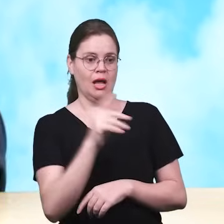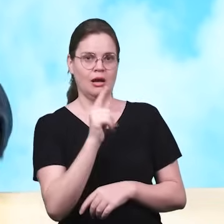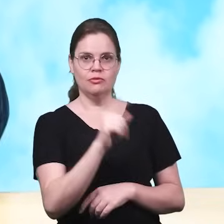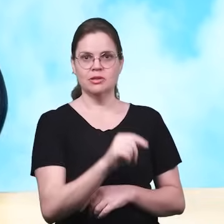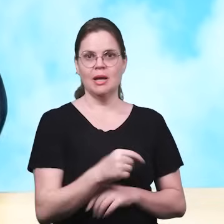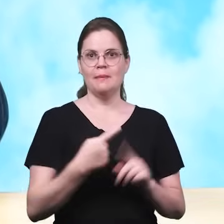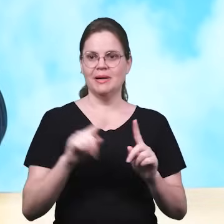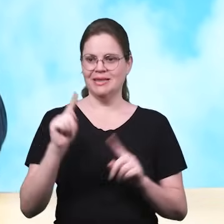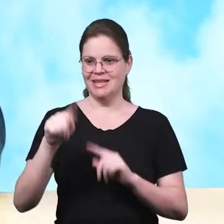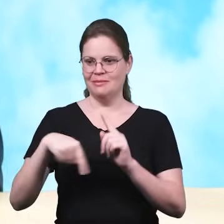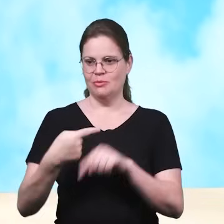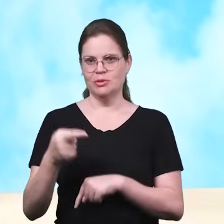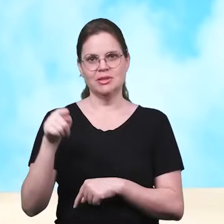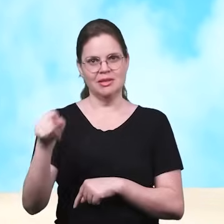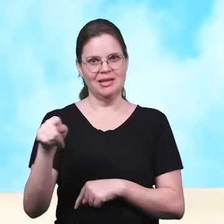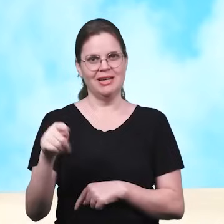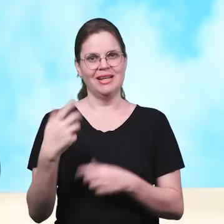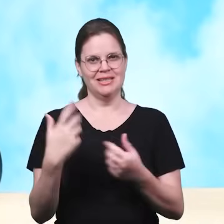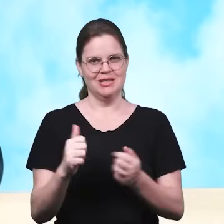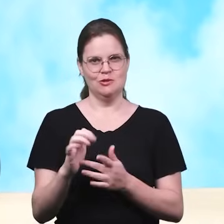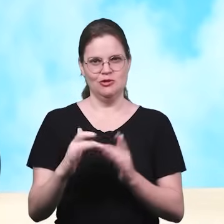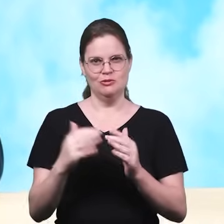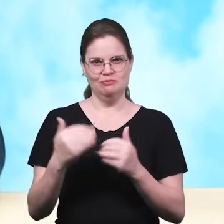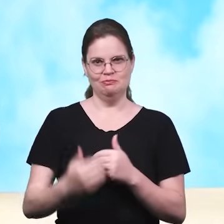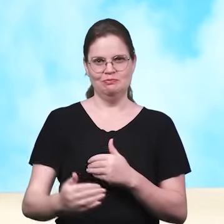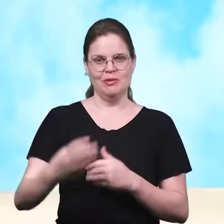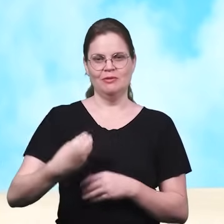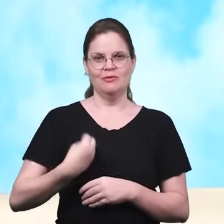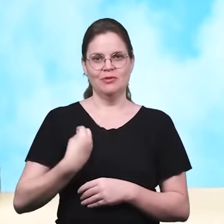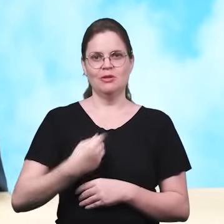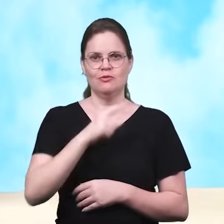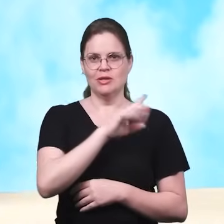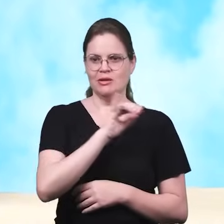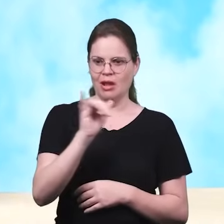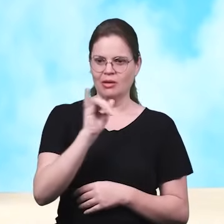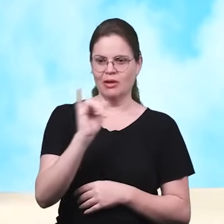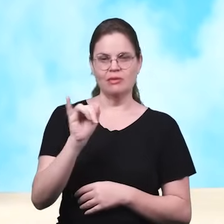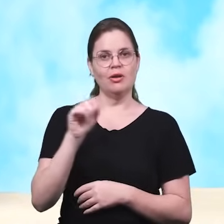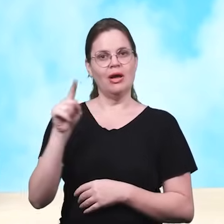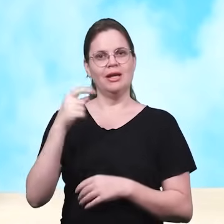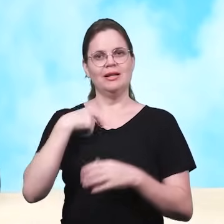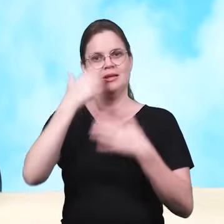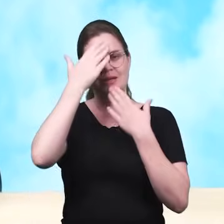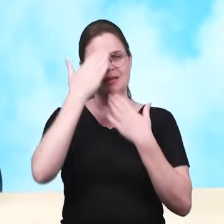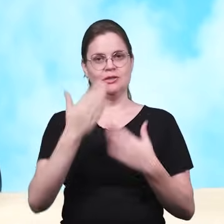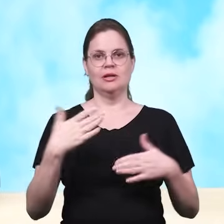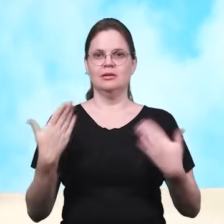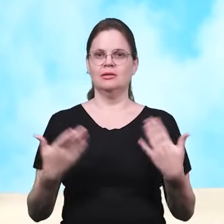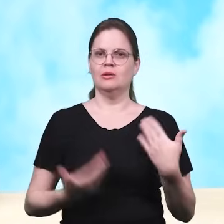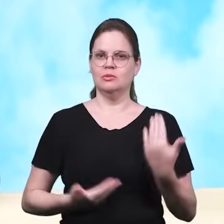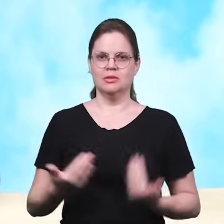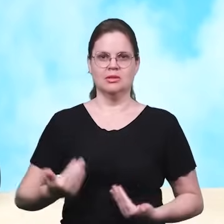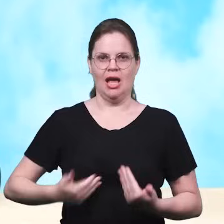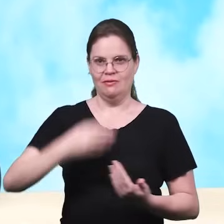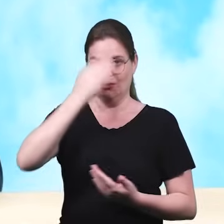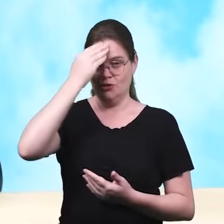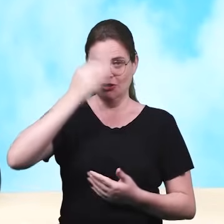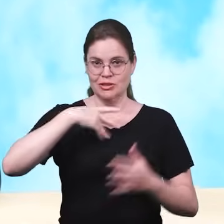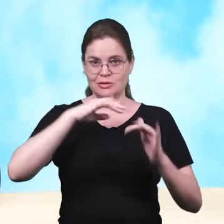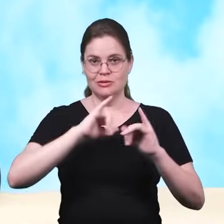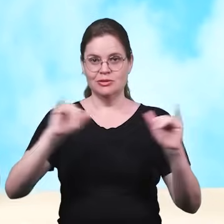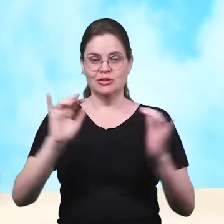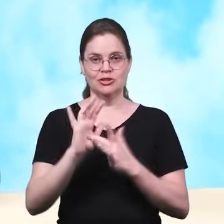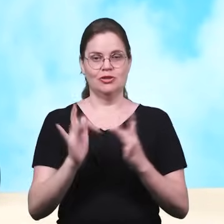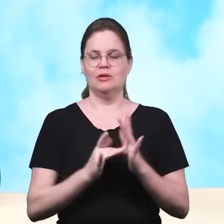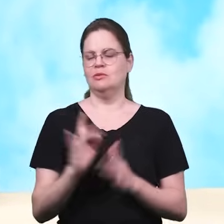maná. Eu te agradeço. Você tinha a revelação, você não desistiu de mim. Então o crente não desiste de falar. Quem se